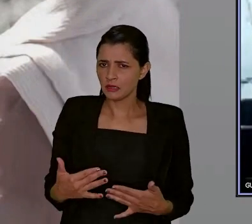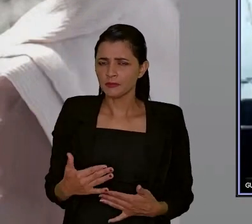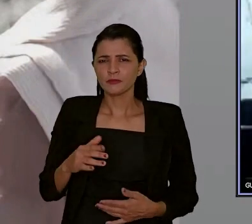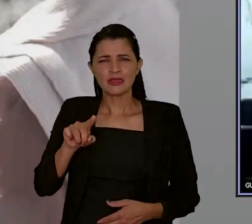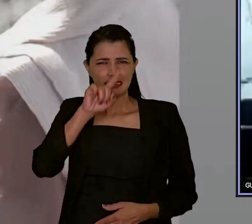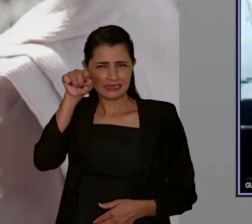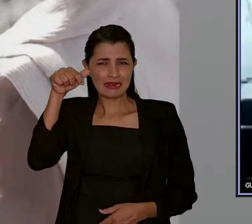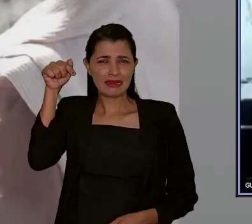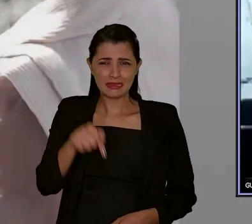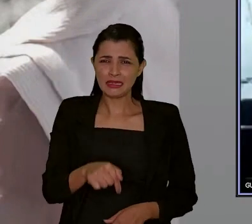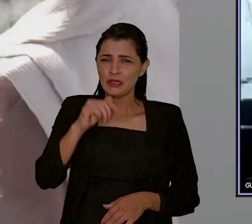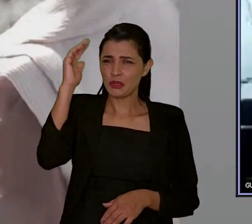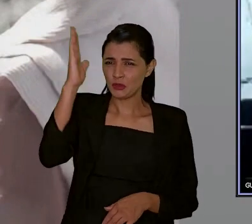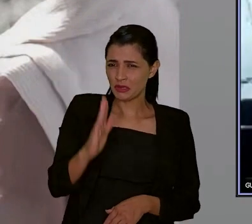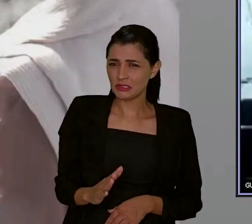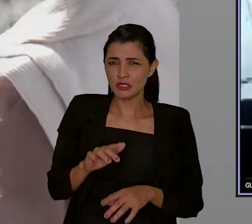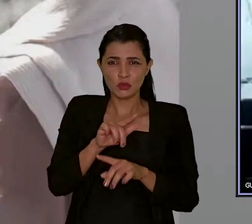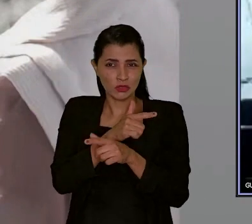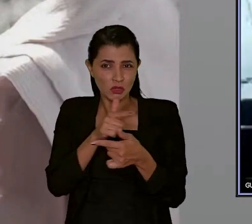existe violência doméstica?